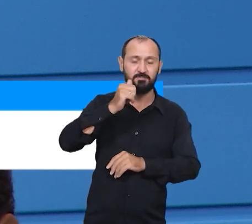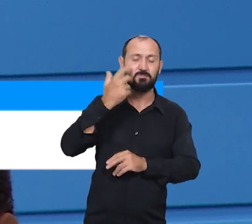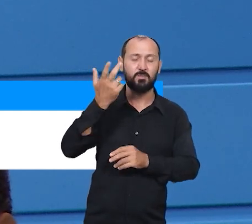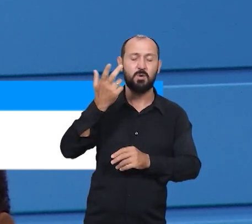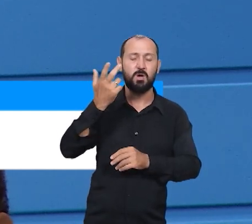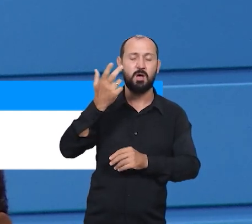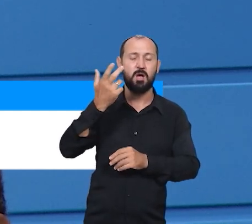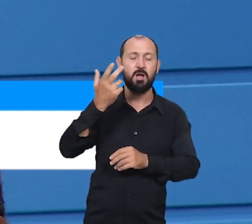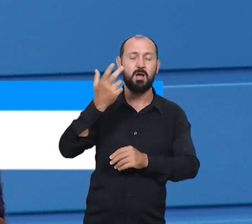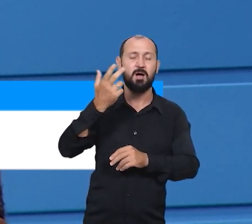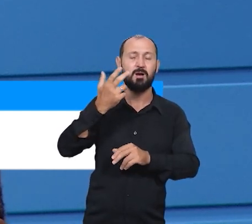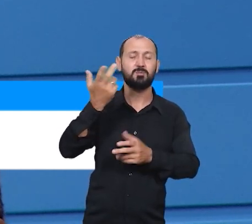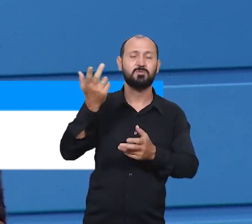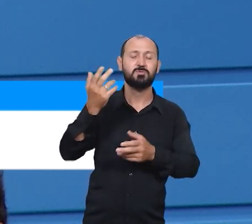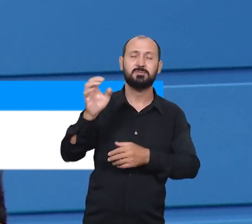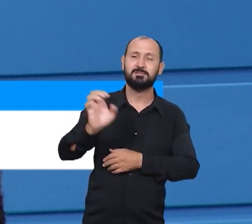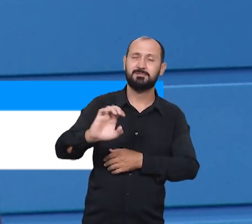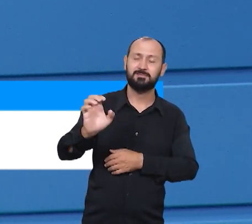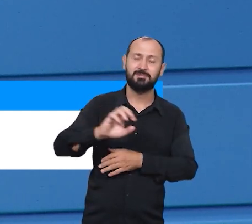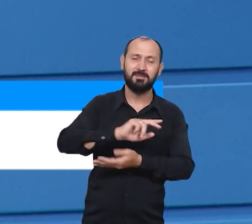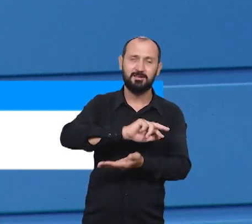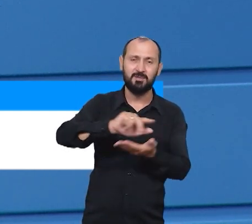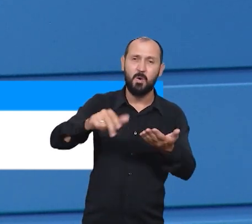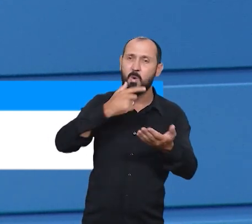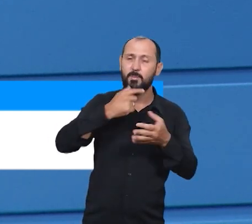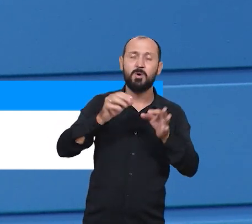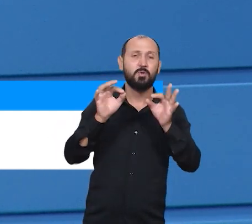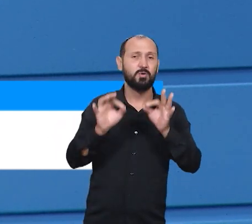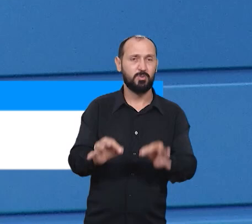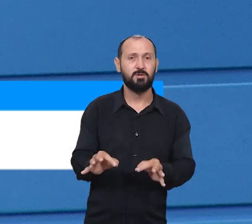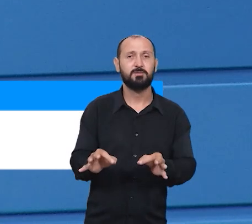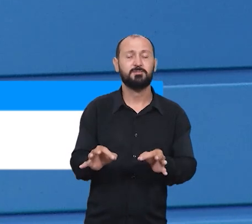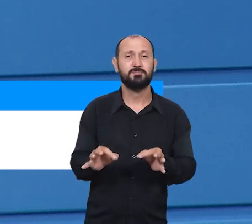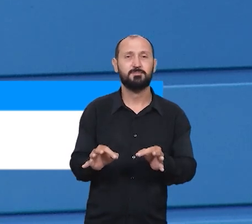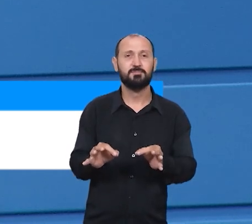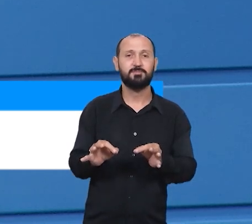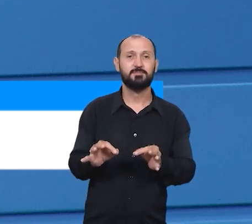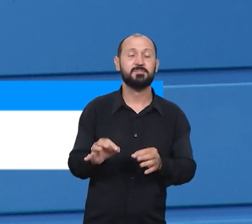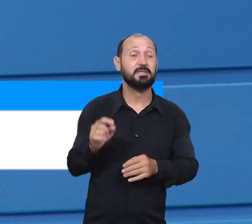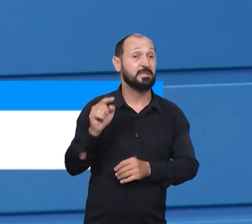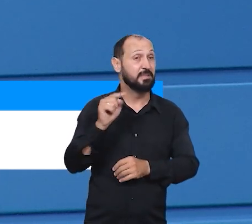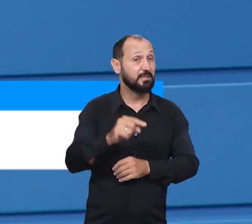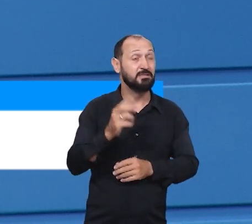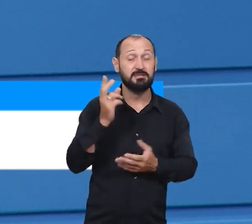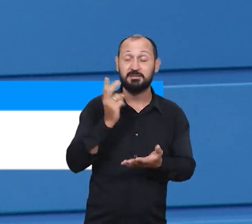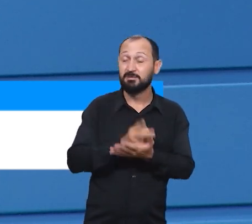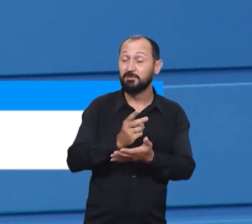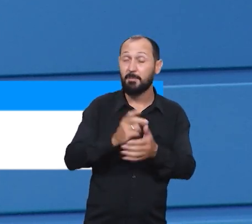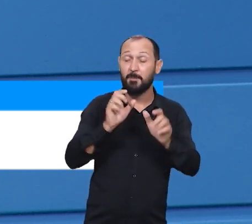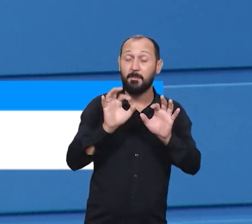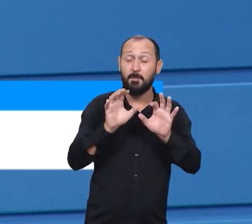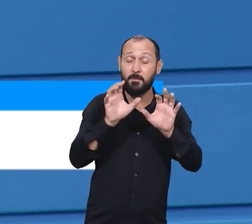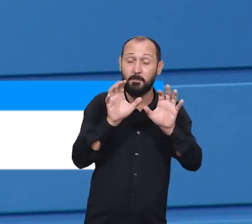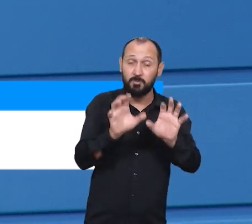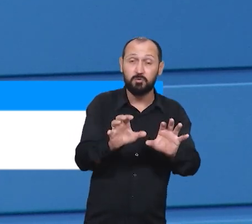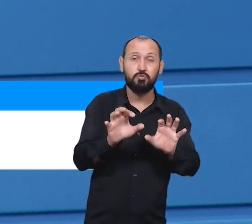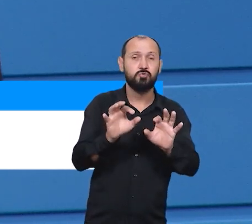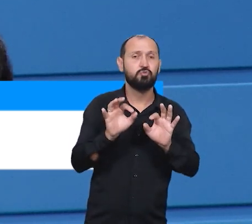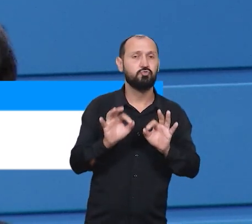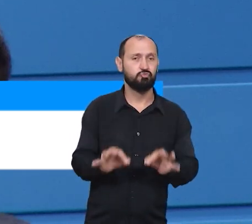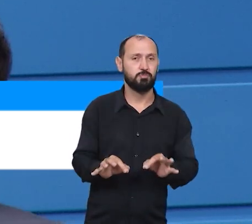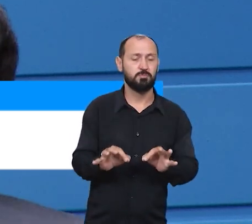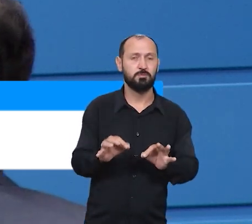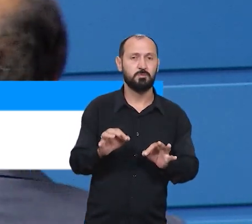à mulher, ao homossexual, enfim, um cara justo. O Amarildo foi uma pessoa